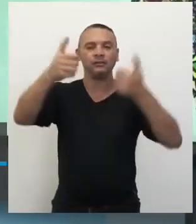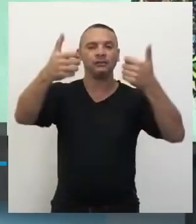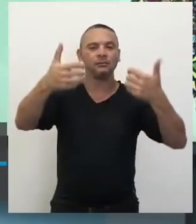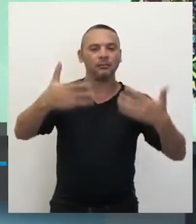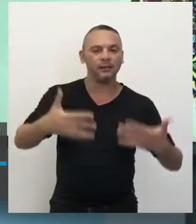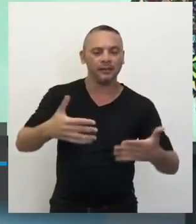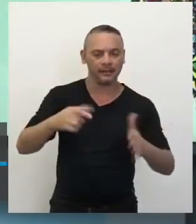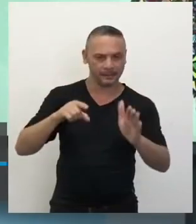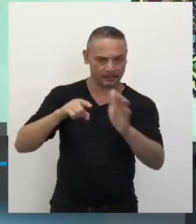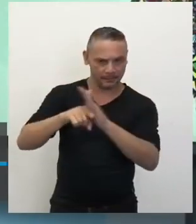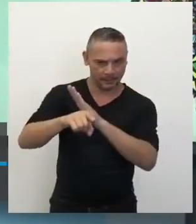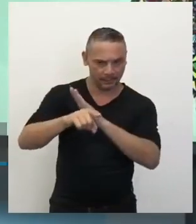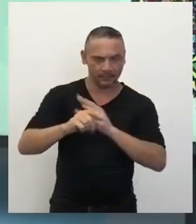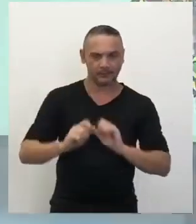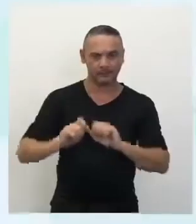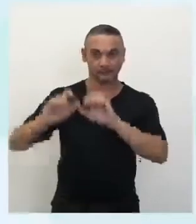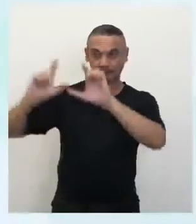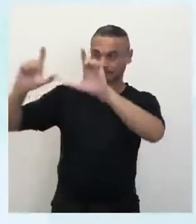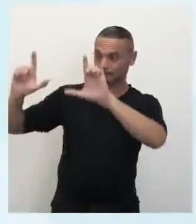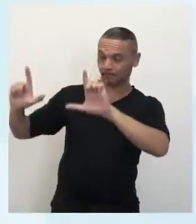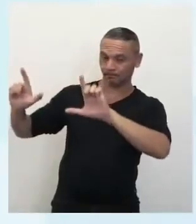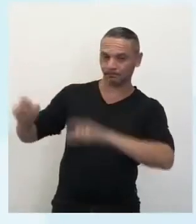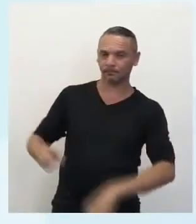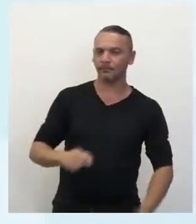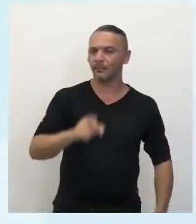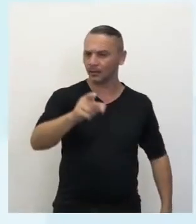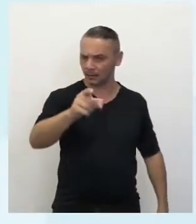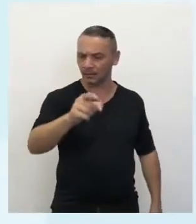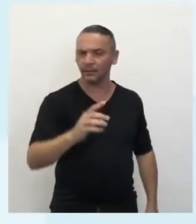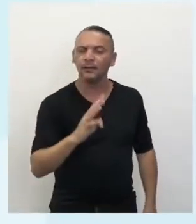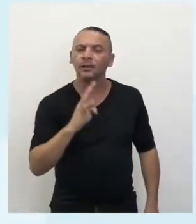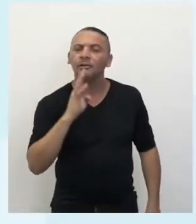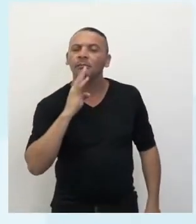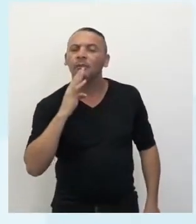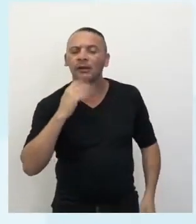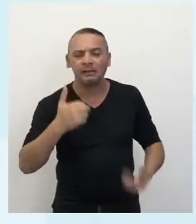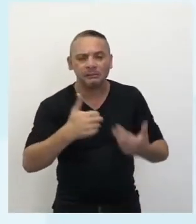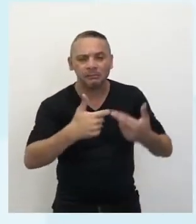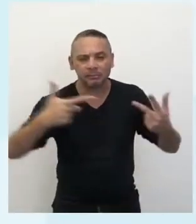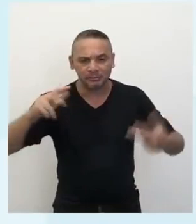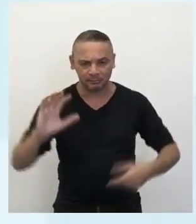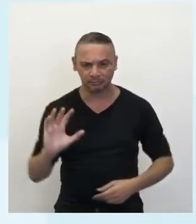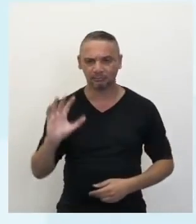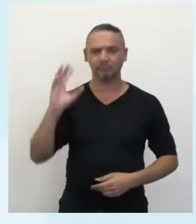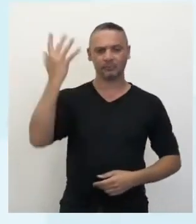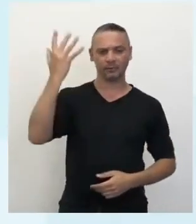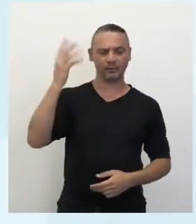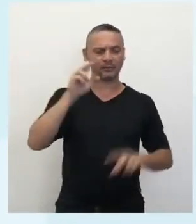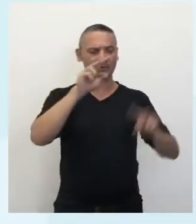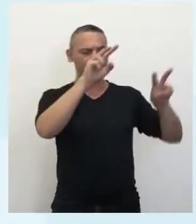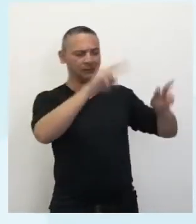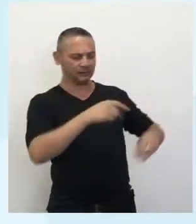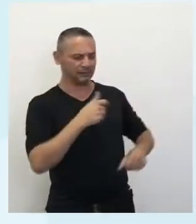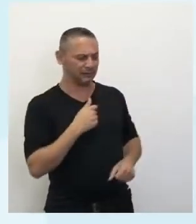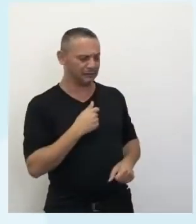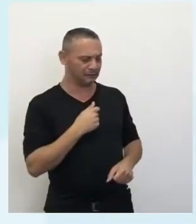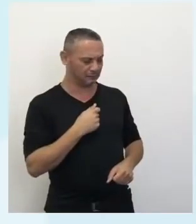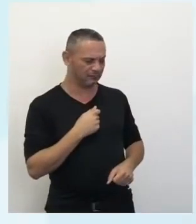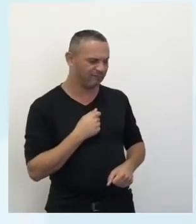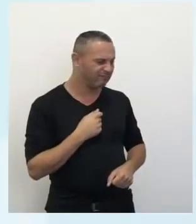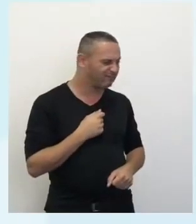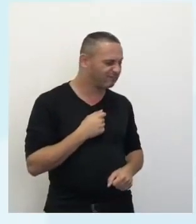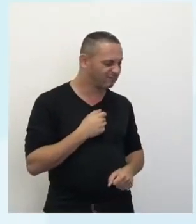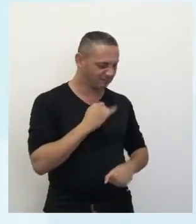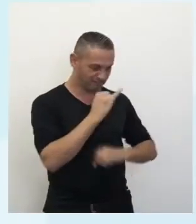quero muito saber. Você conhece alguma situação, ou já viu alguém utilizando a internet